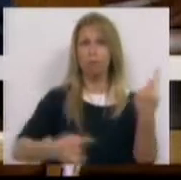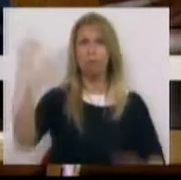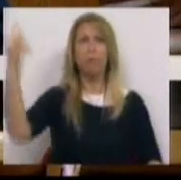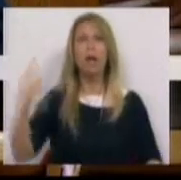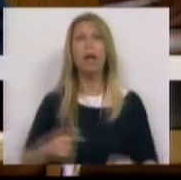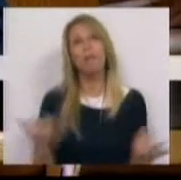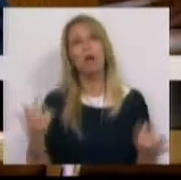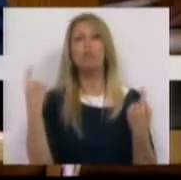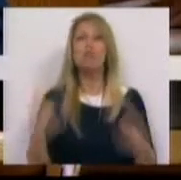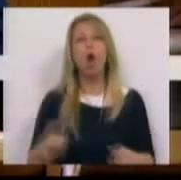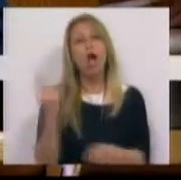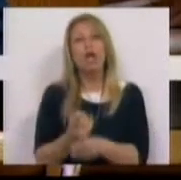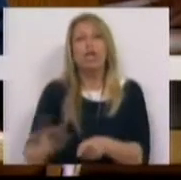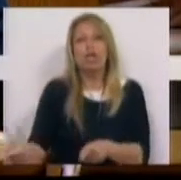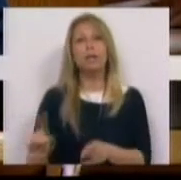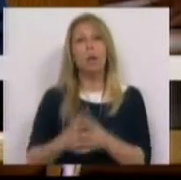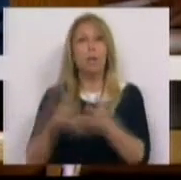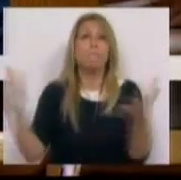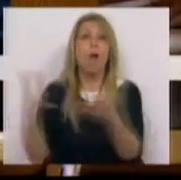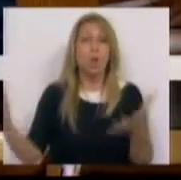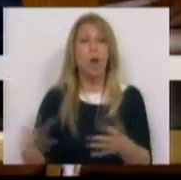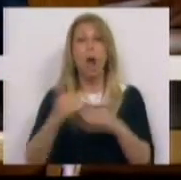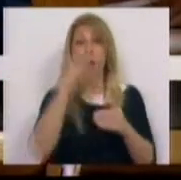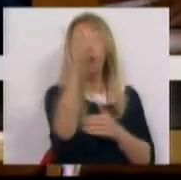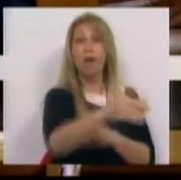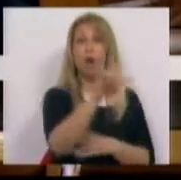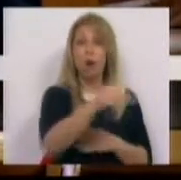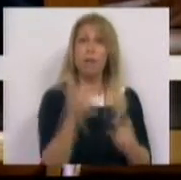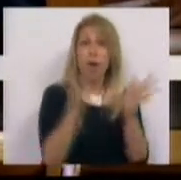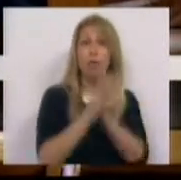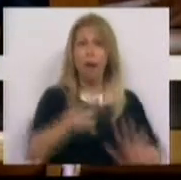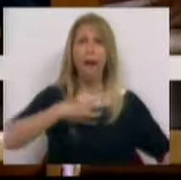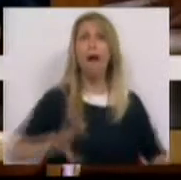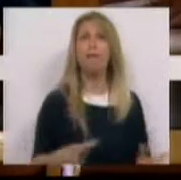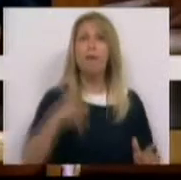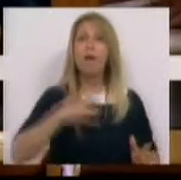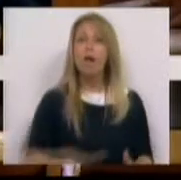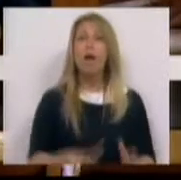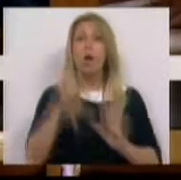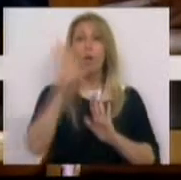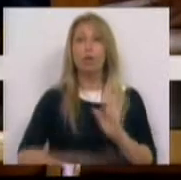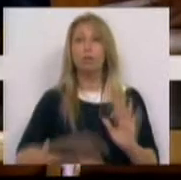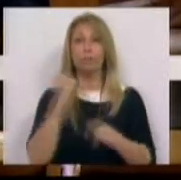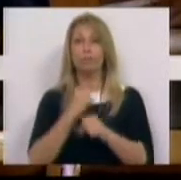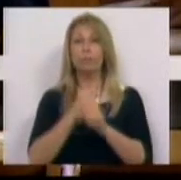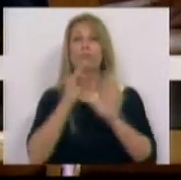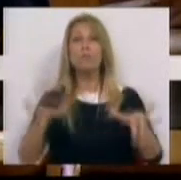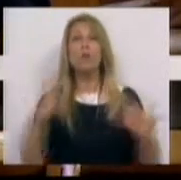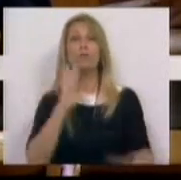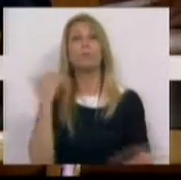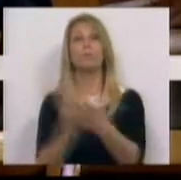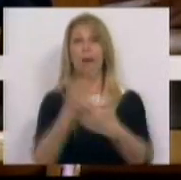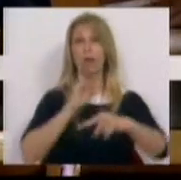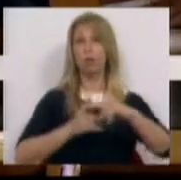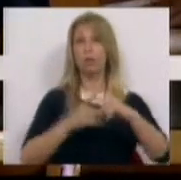maioria, e que lá fora todos reclamam também. Reclamam condições de trabalho para poderem dar sucesso aos